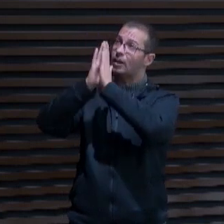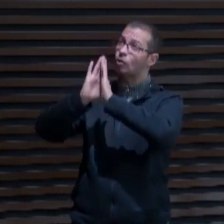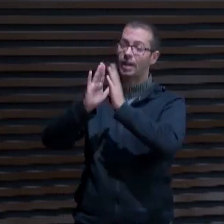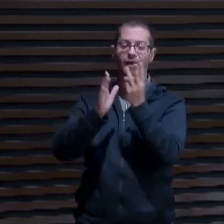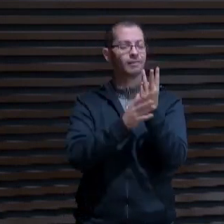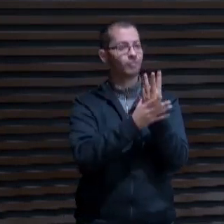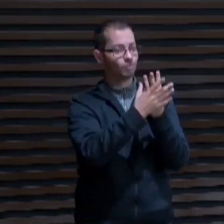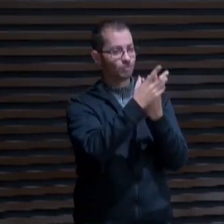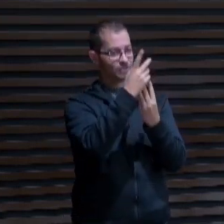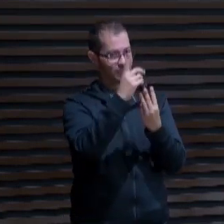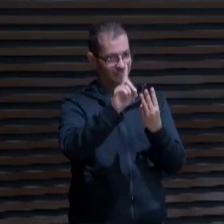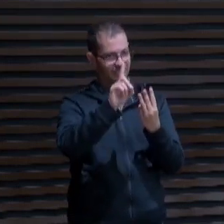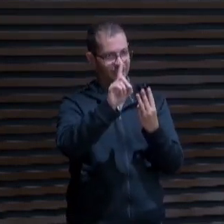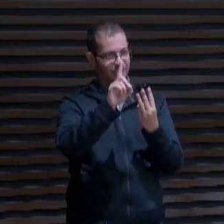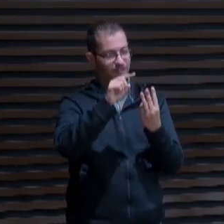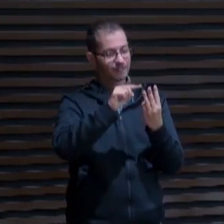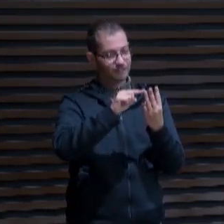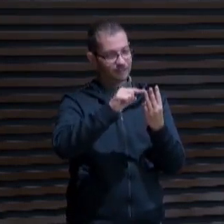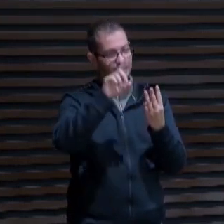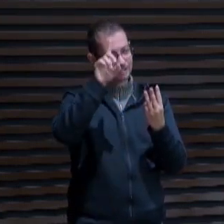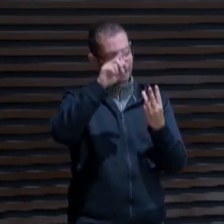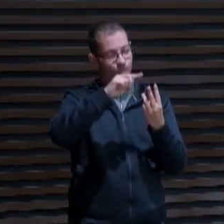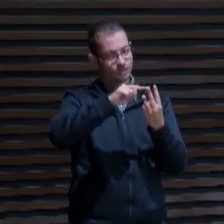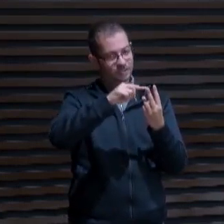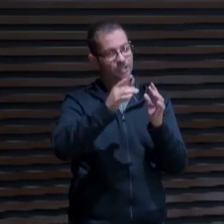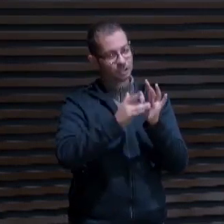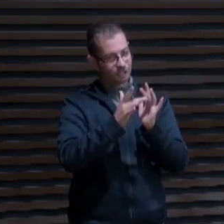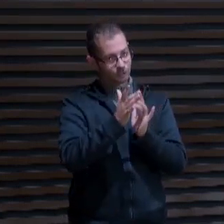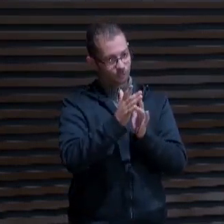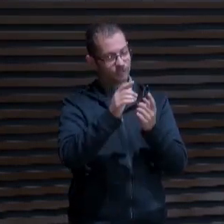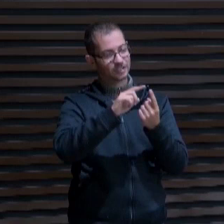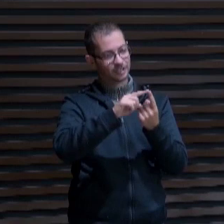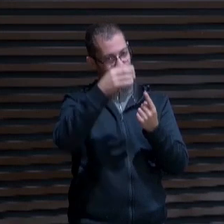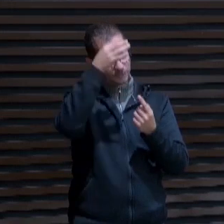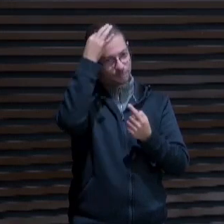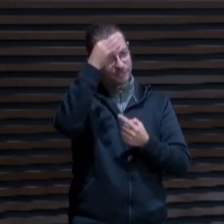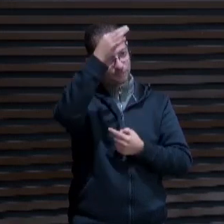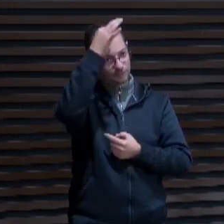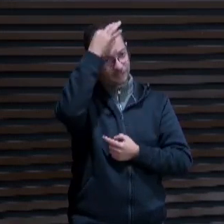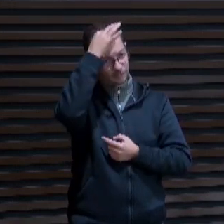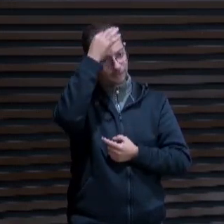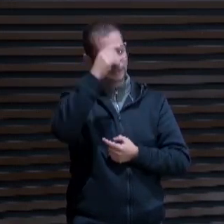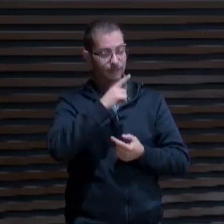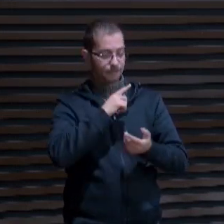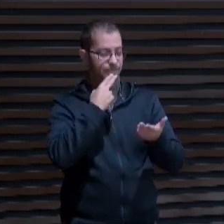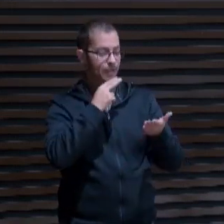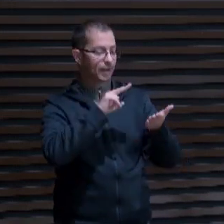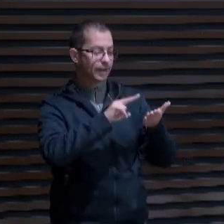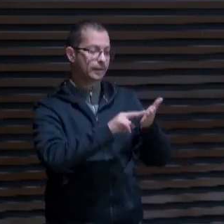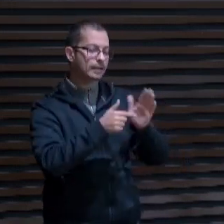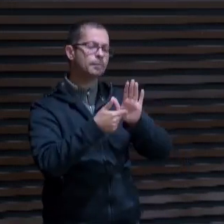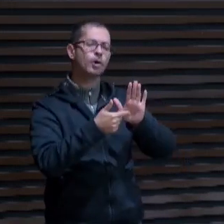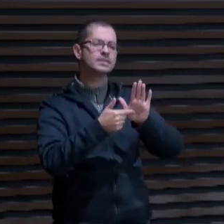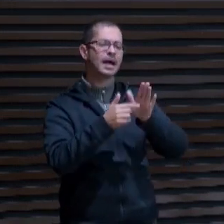Santa. Uma definição que John MacArthur deu sobre a adoração é que adorar